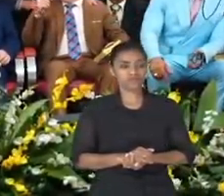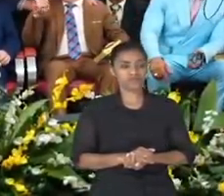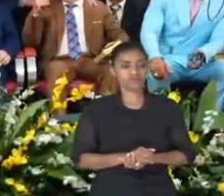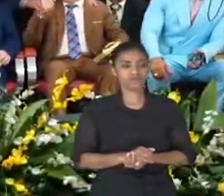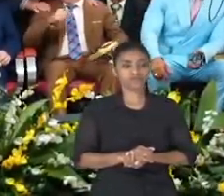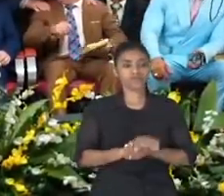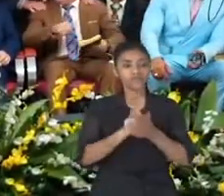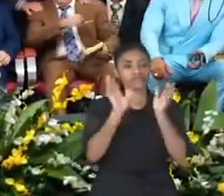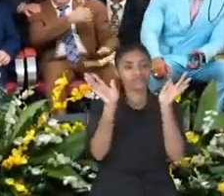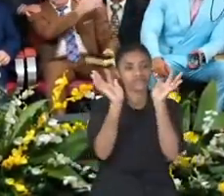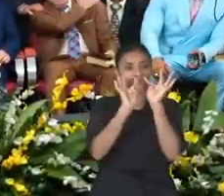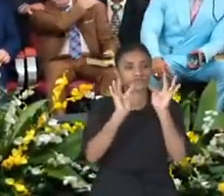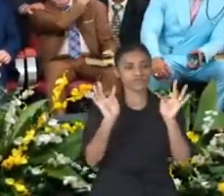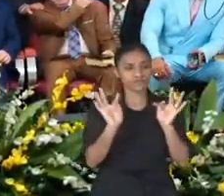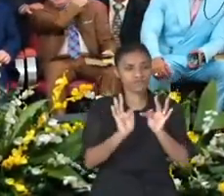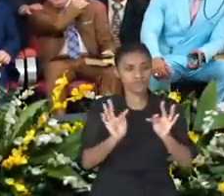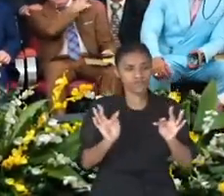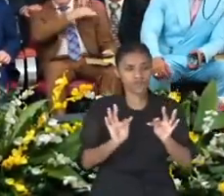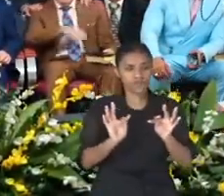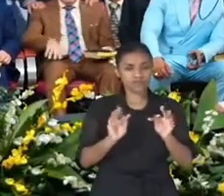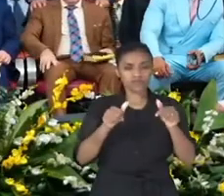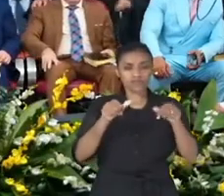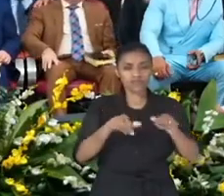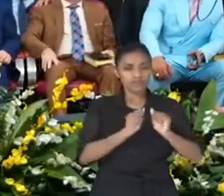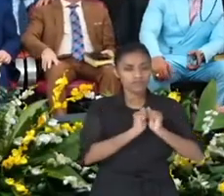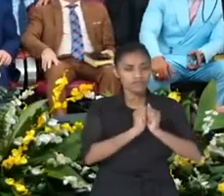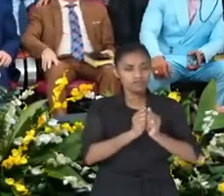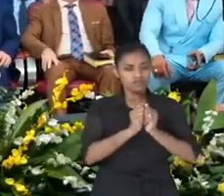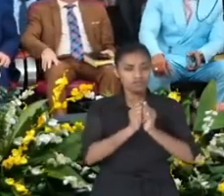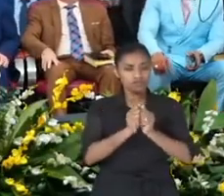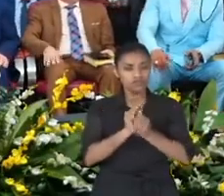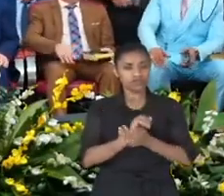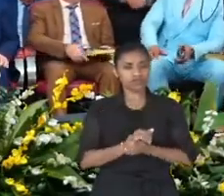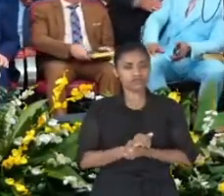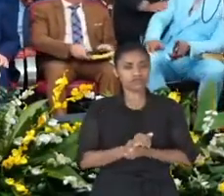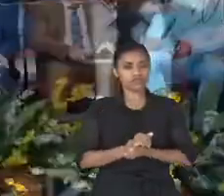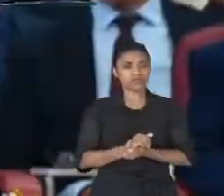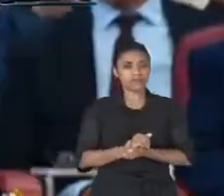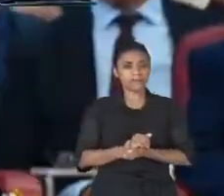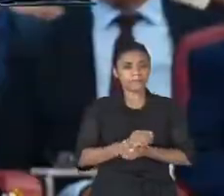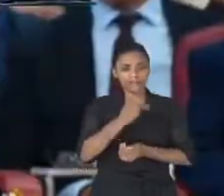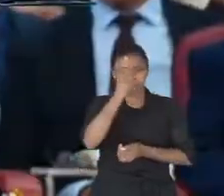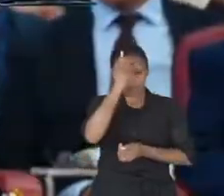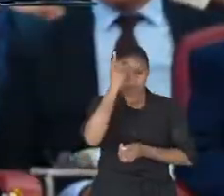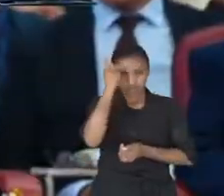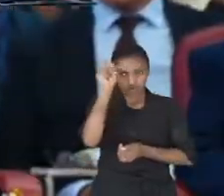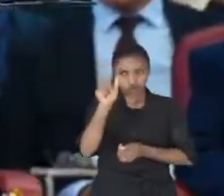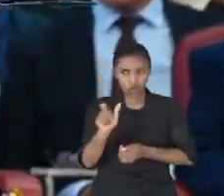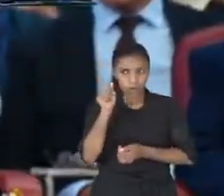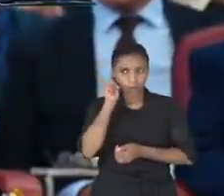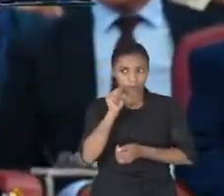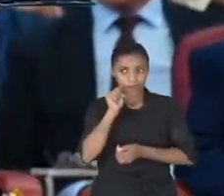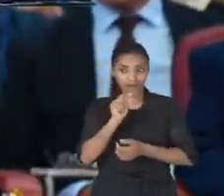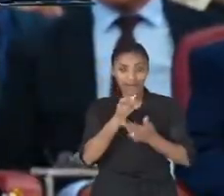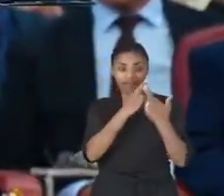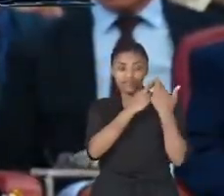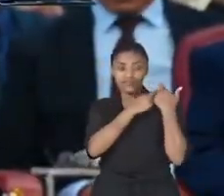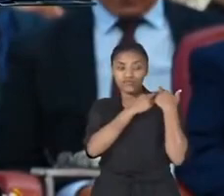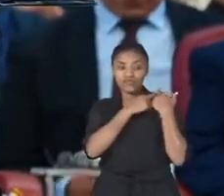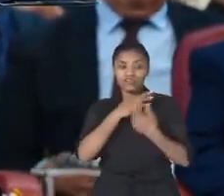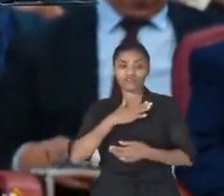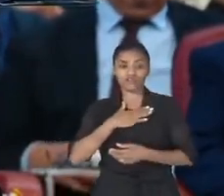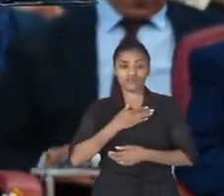Feliz da vida em estar hoje acompanhado por aquela que é responsável pela minha